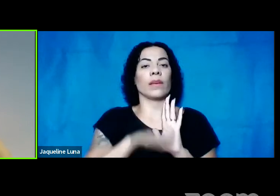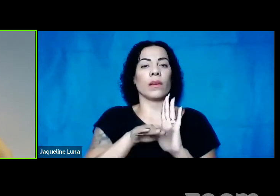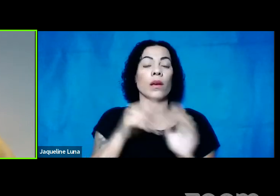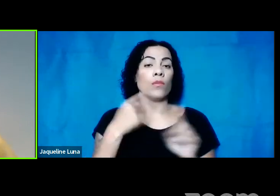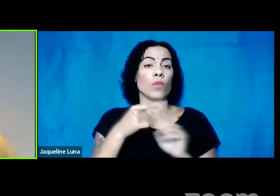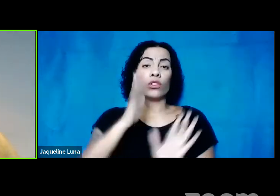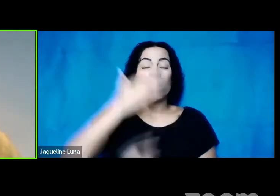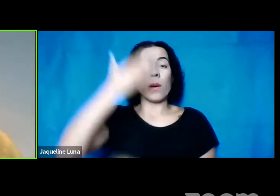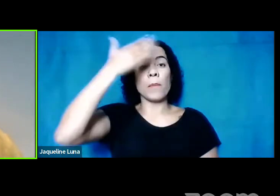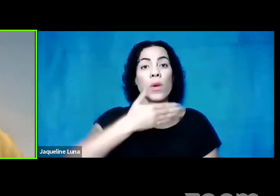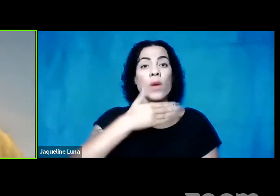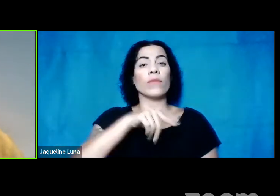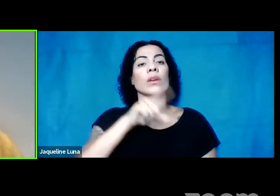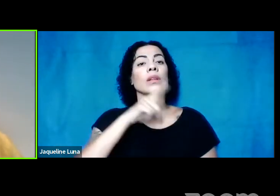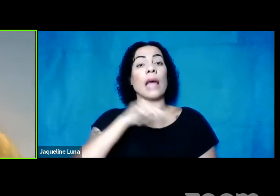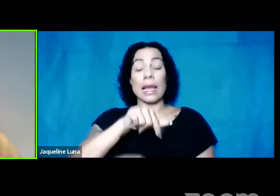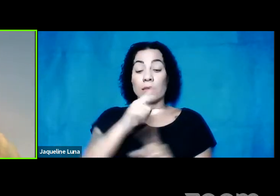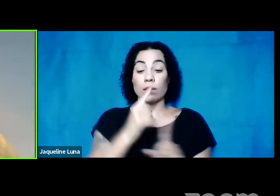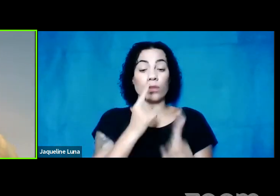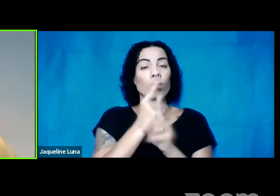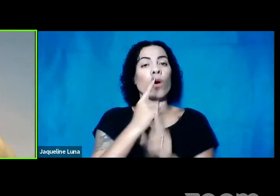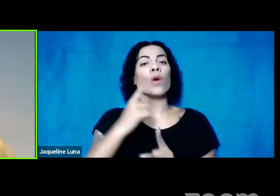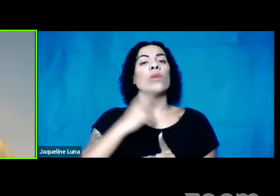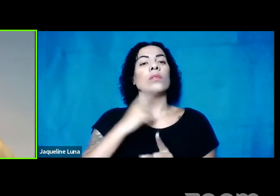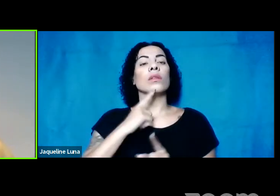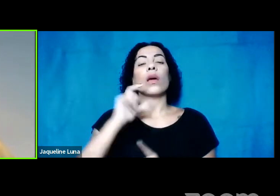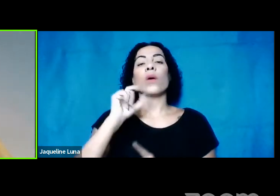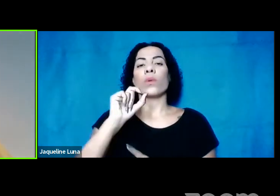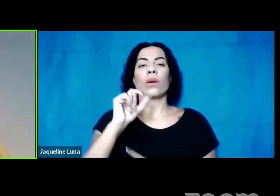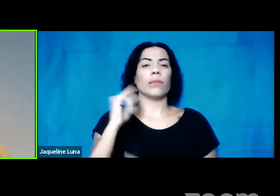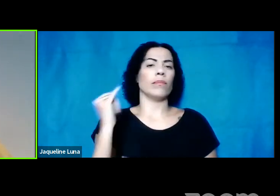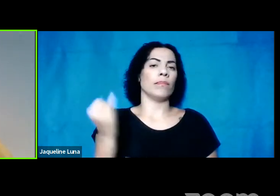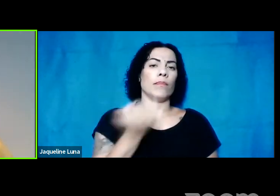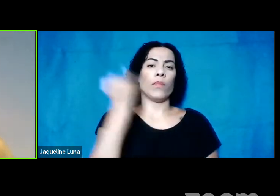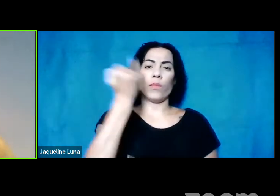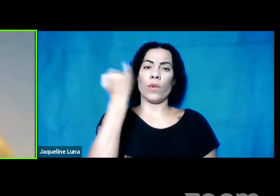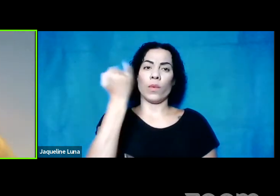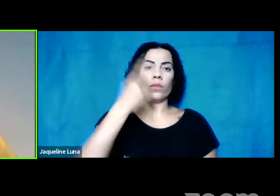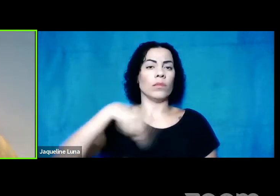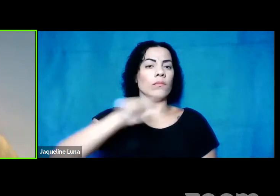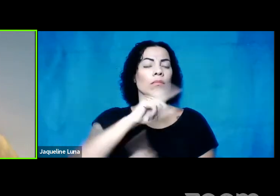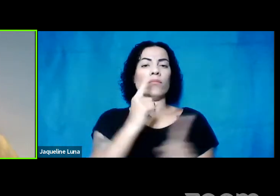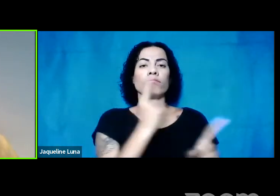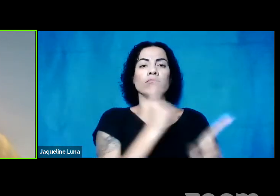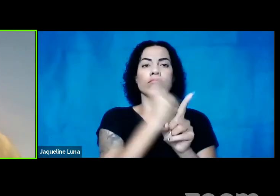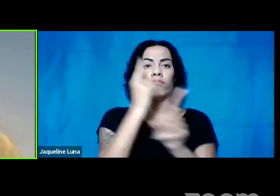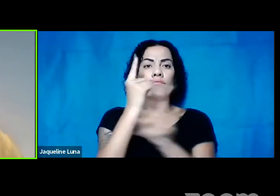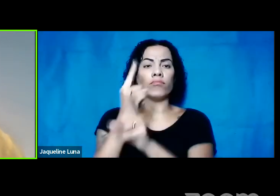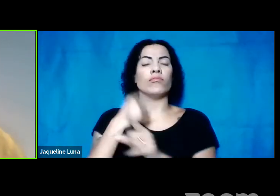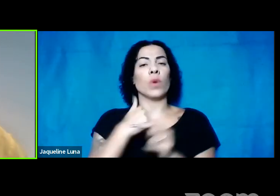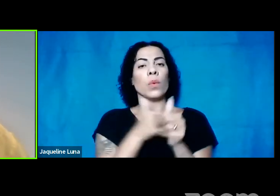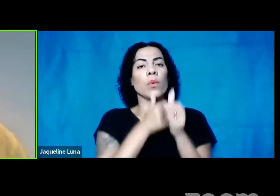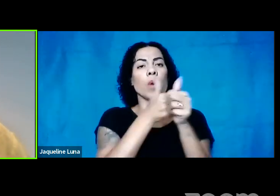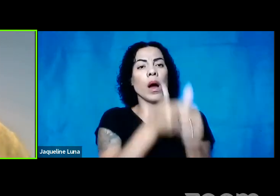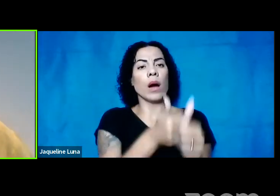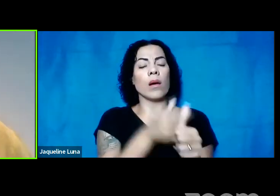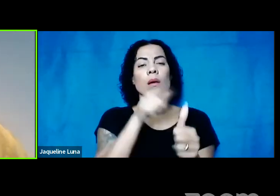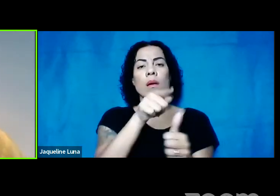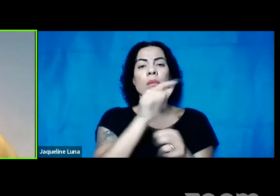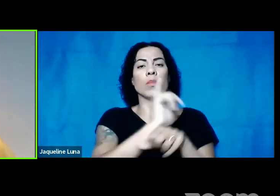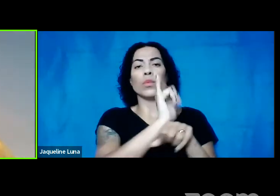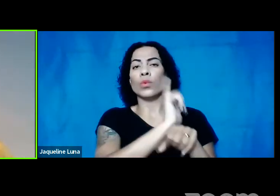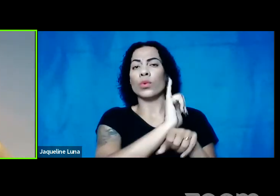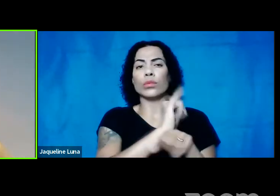O encontro ele tem uma função primordial, né? Nós nos encontramos, fiquei acompanhando aqui o tempo todo o